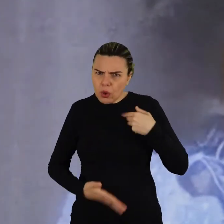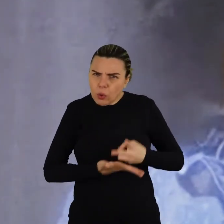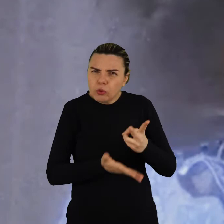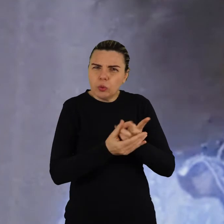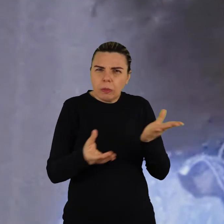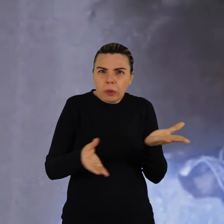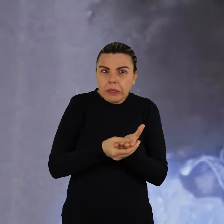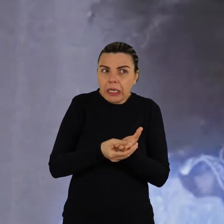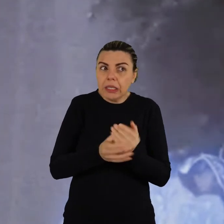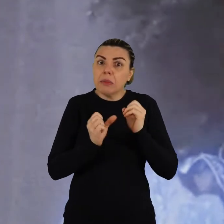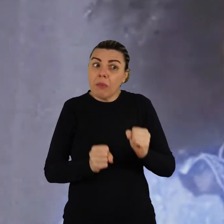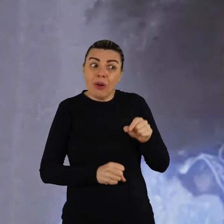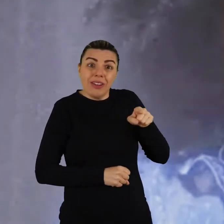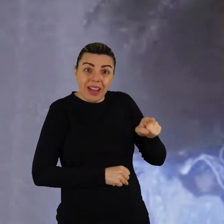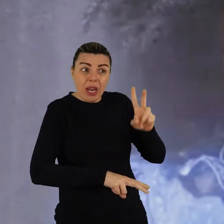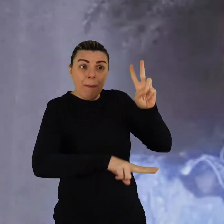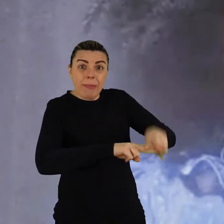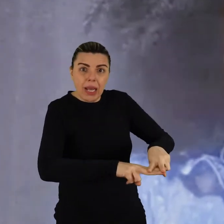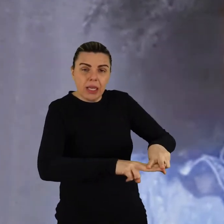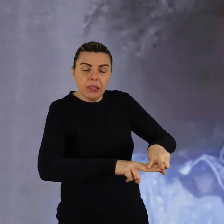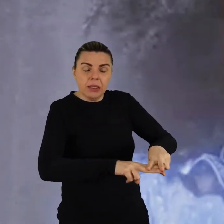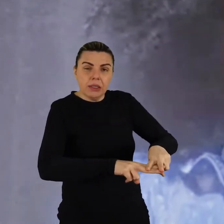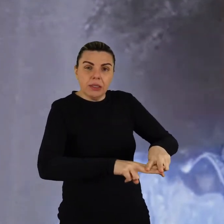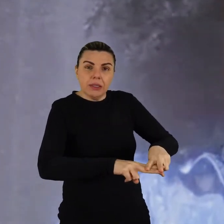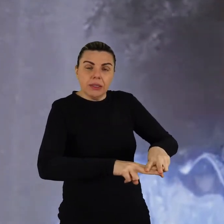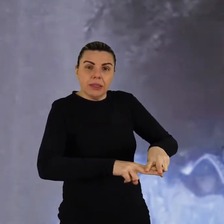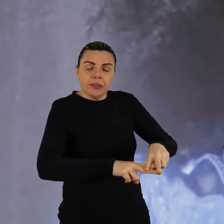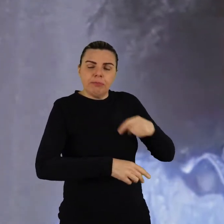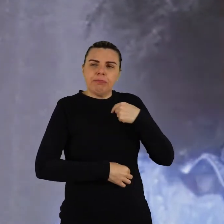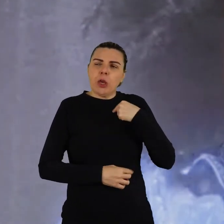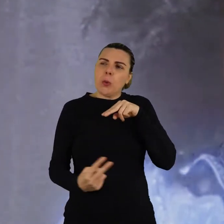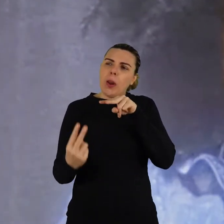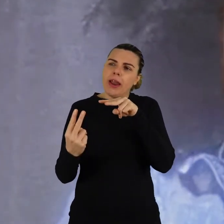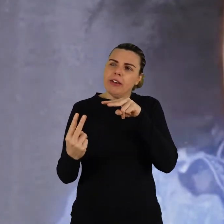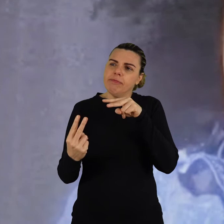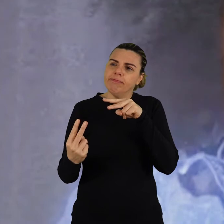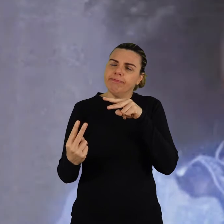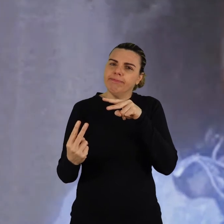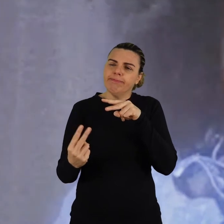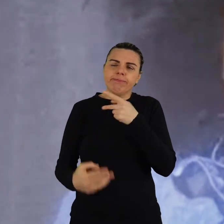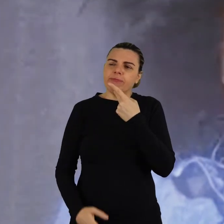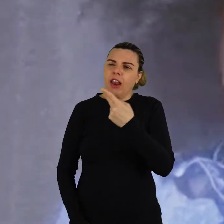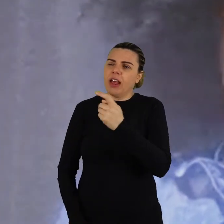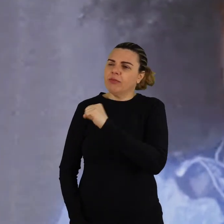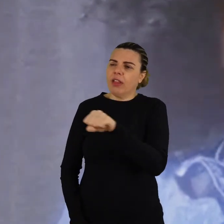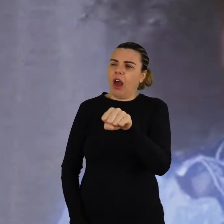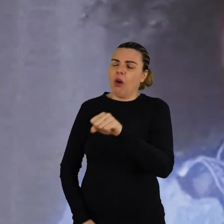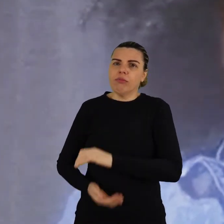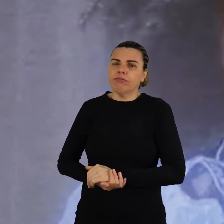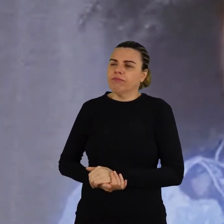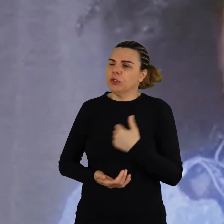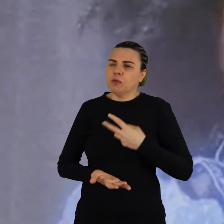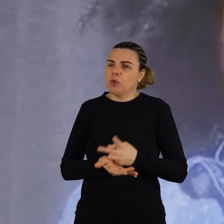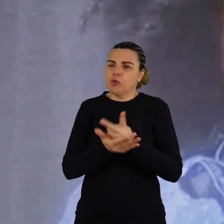com um processo que poderia prender o Jota, eu olhei para ela e disse, não, eu